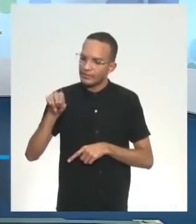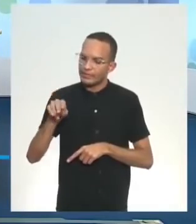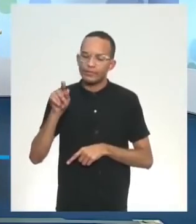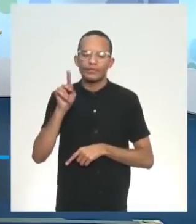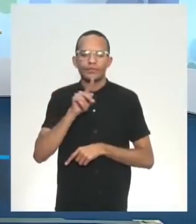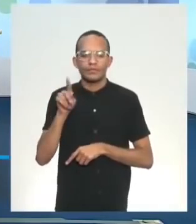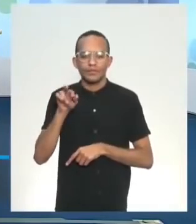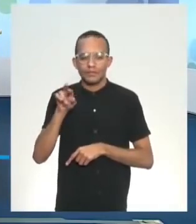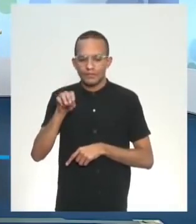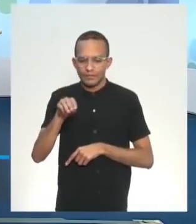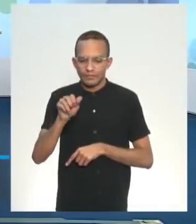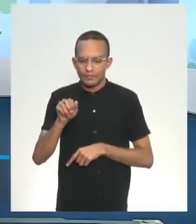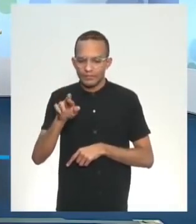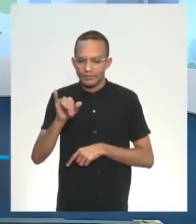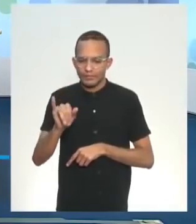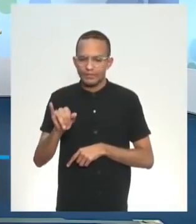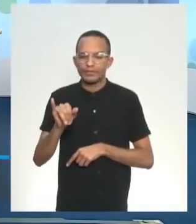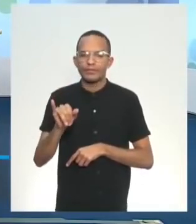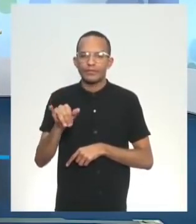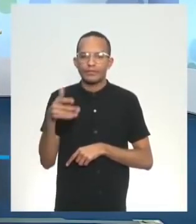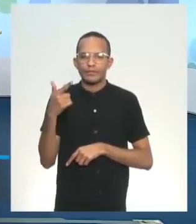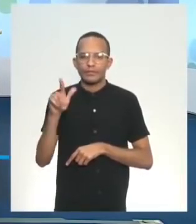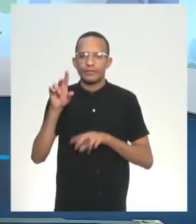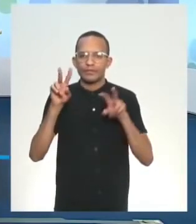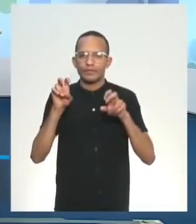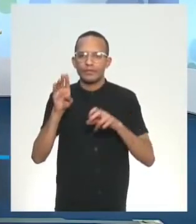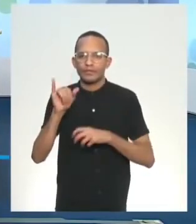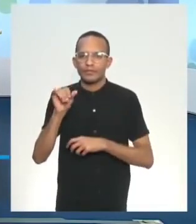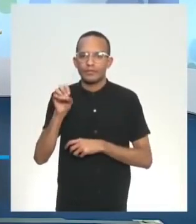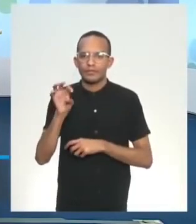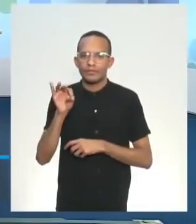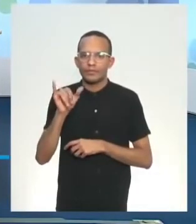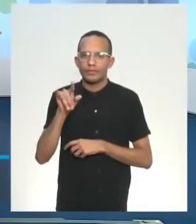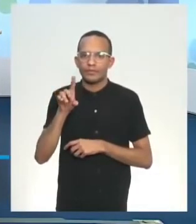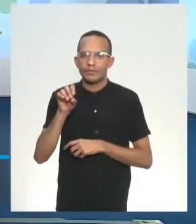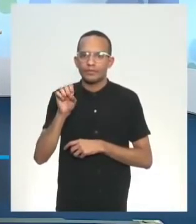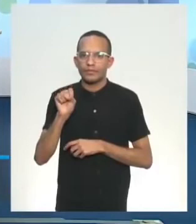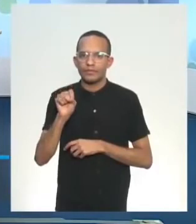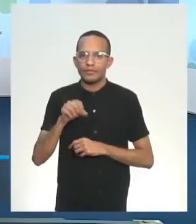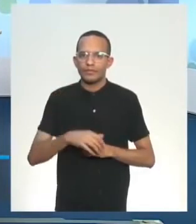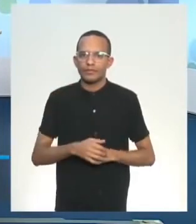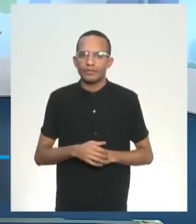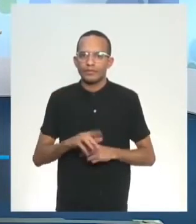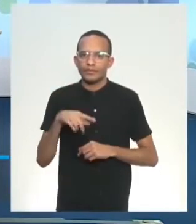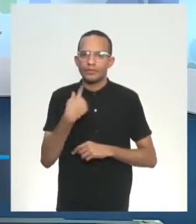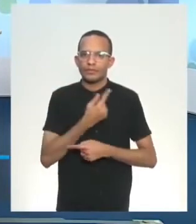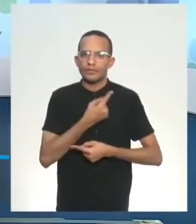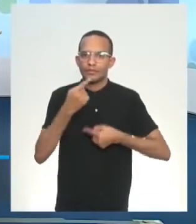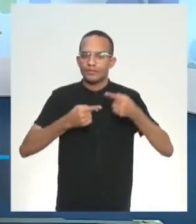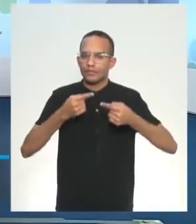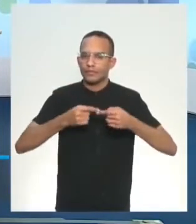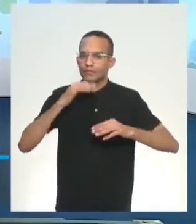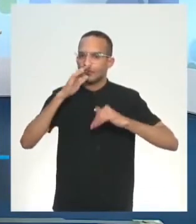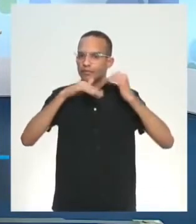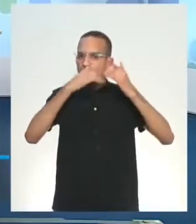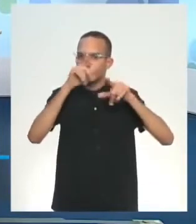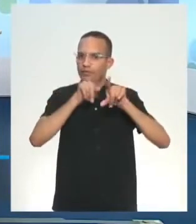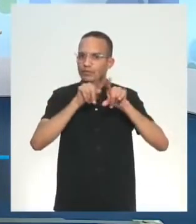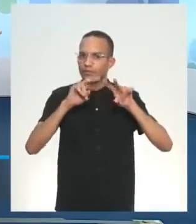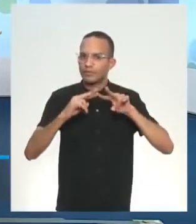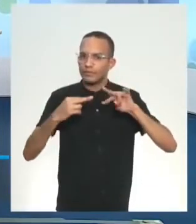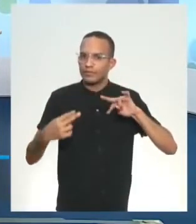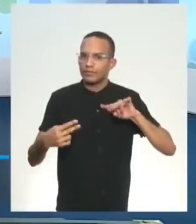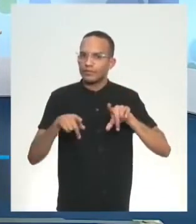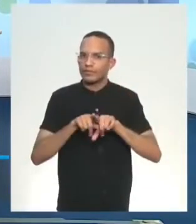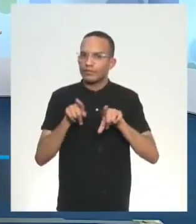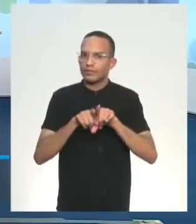Promari. Seres vivos, bióticos. Isso. É porque do jeito que ele colocou aí, a gente ia ter que discutir evolução, a genética, a